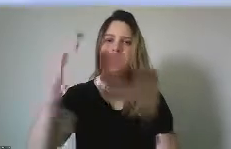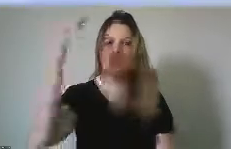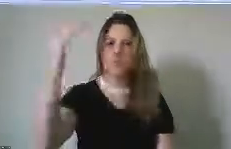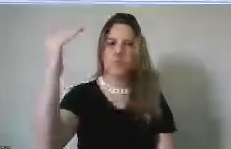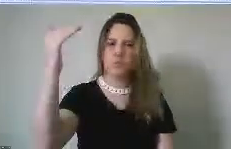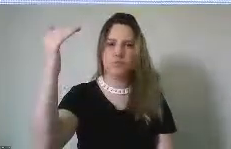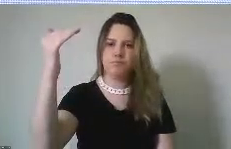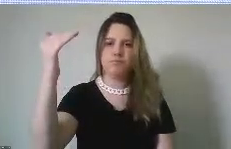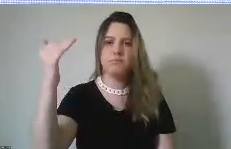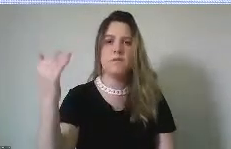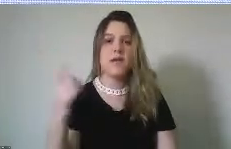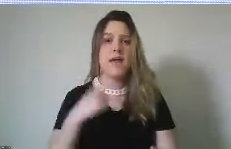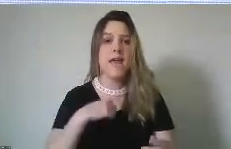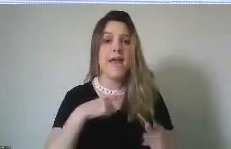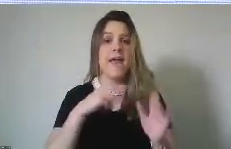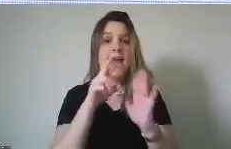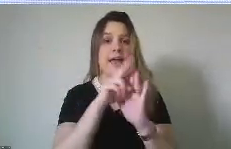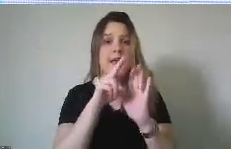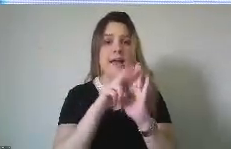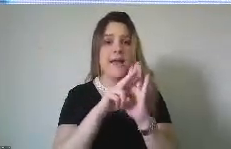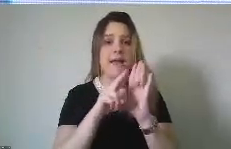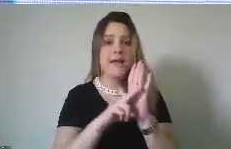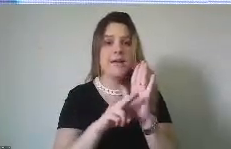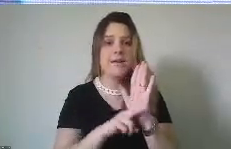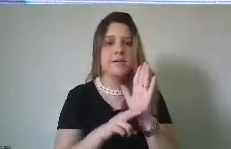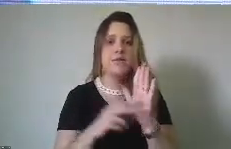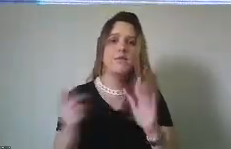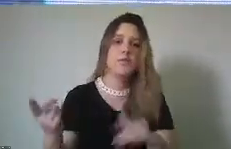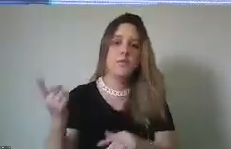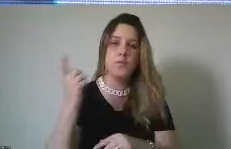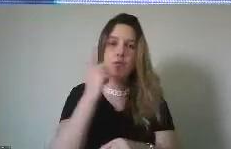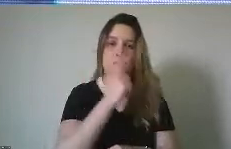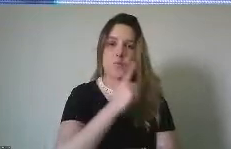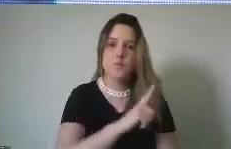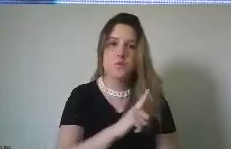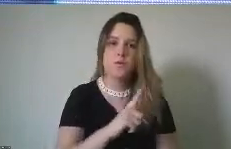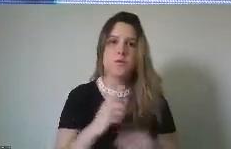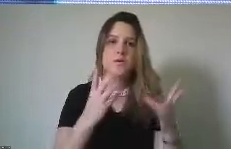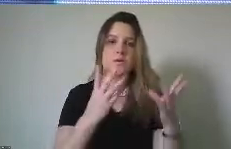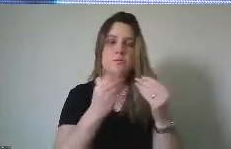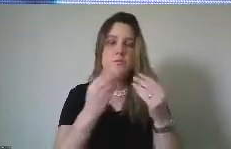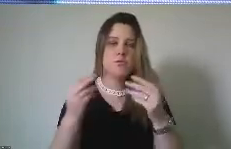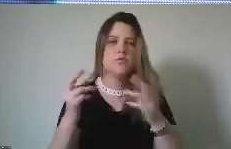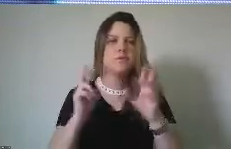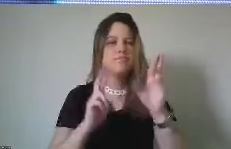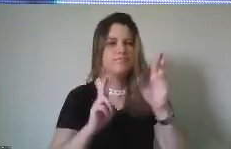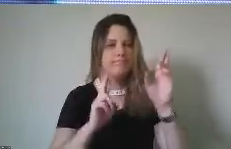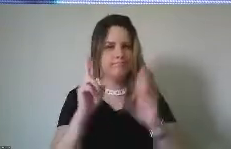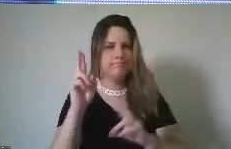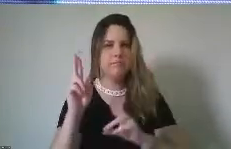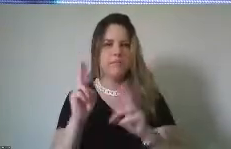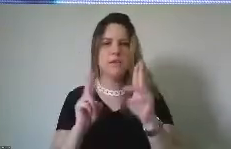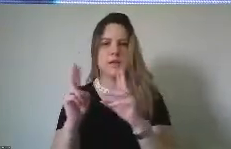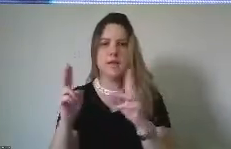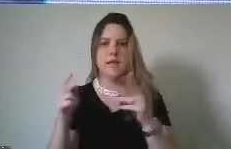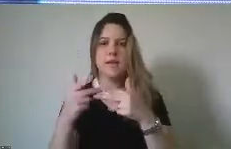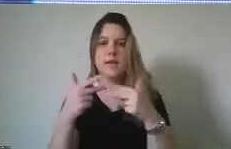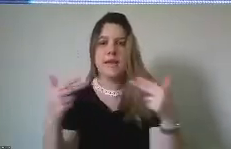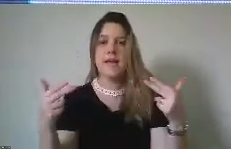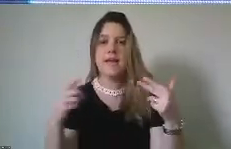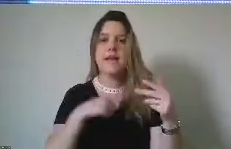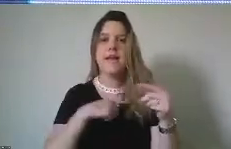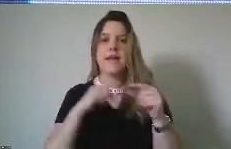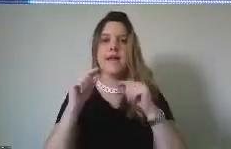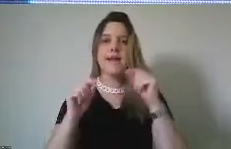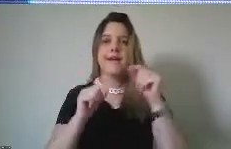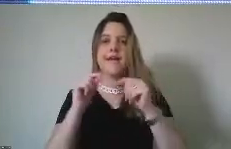essa eficiência é conseguida como com muita responsabilidade uma gestão eficiente e ganho de escala